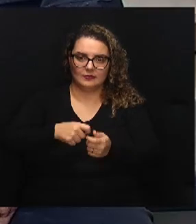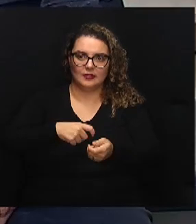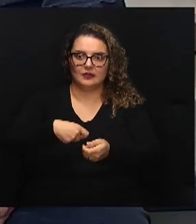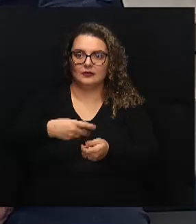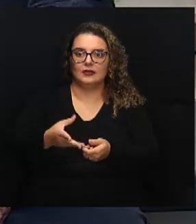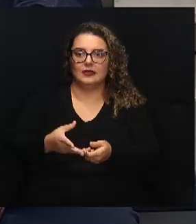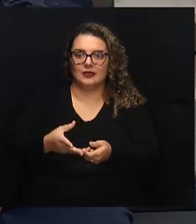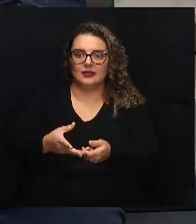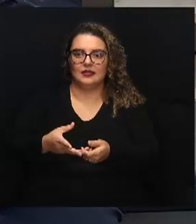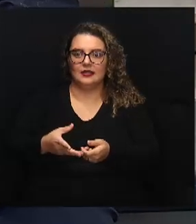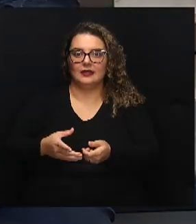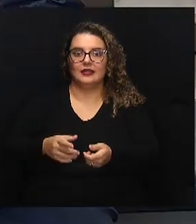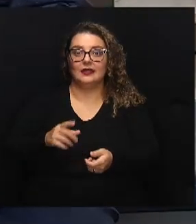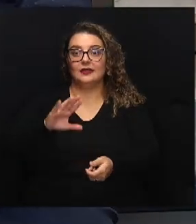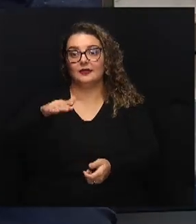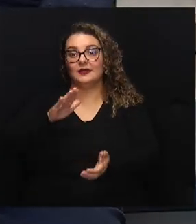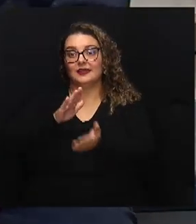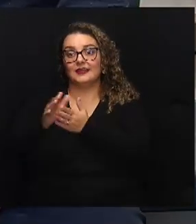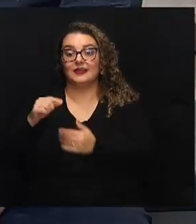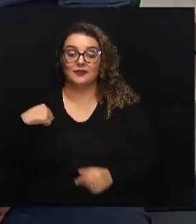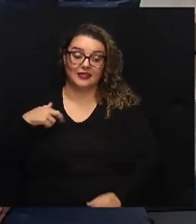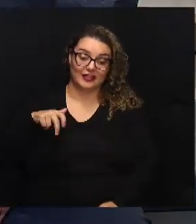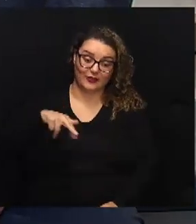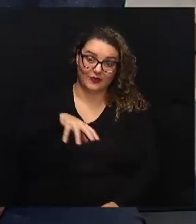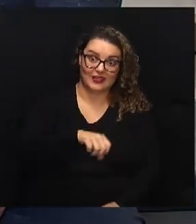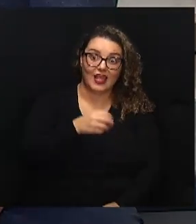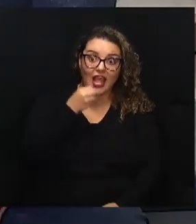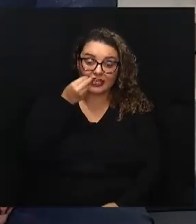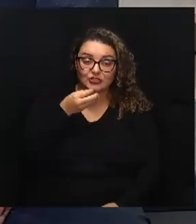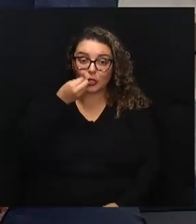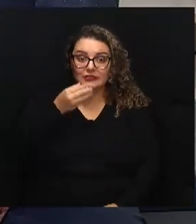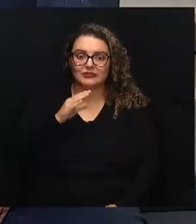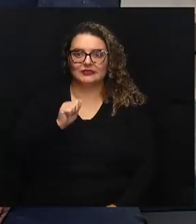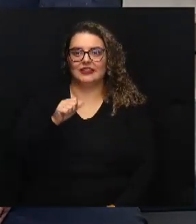ausentava, ela comia as cascas. Nossa! Imagina,